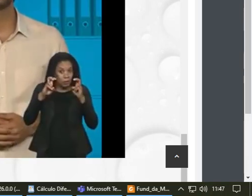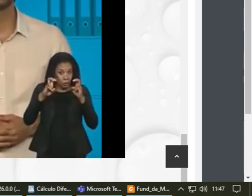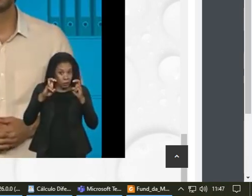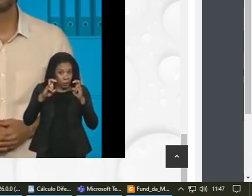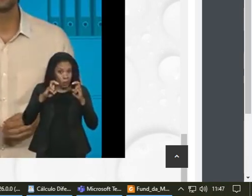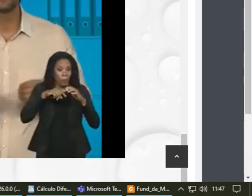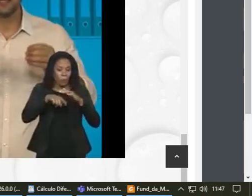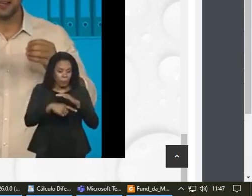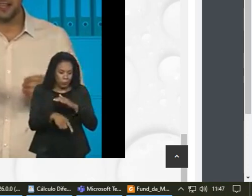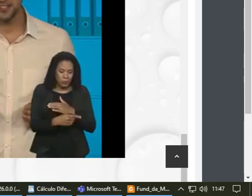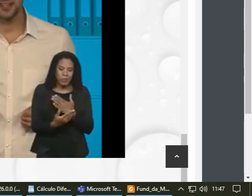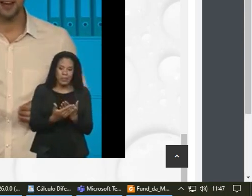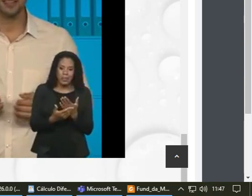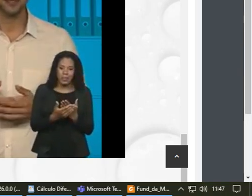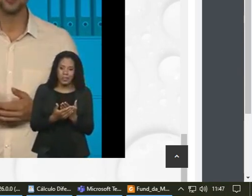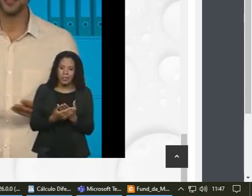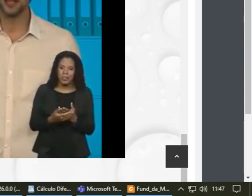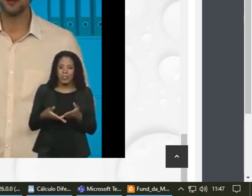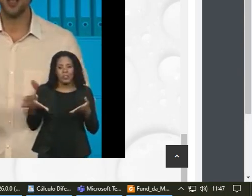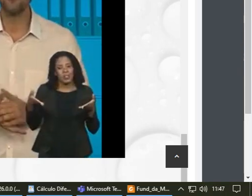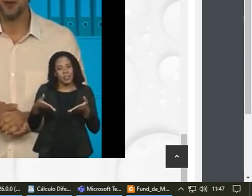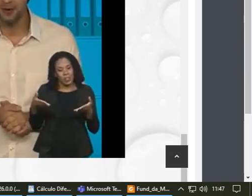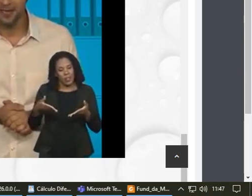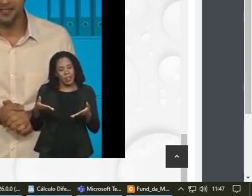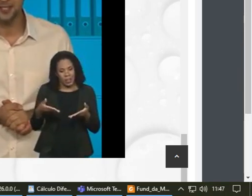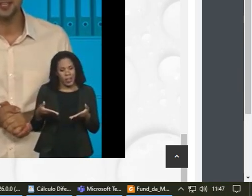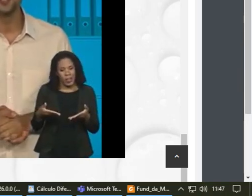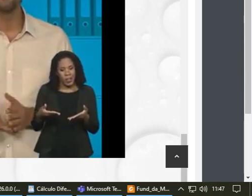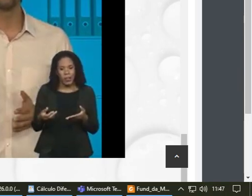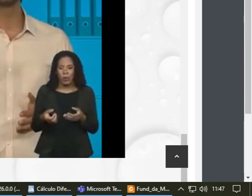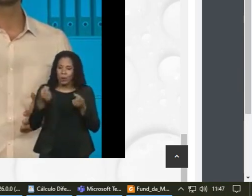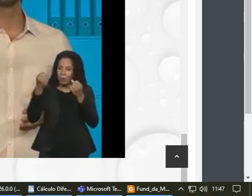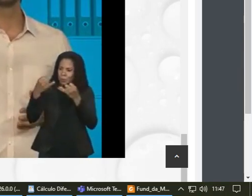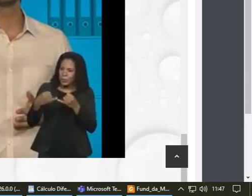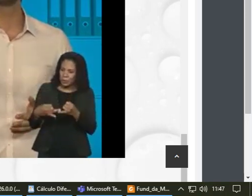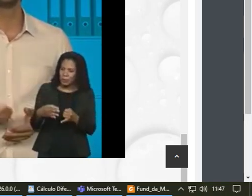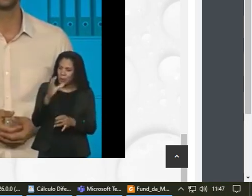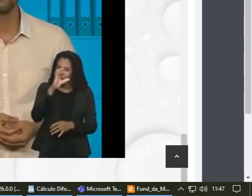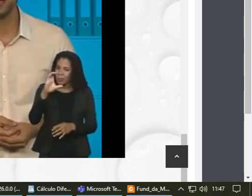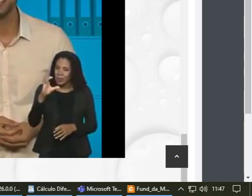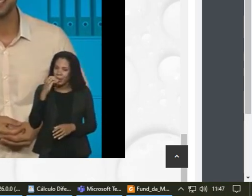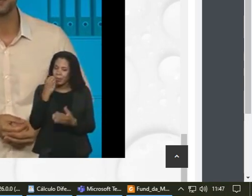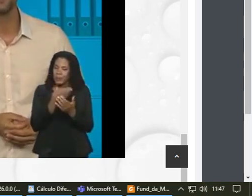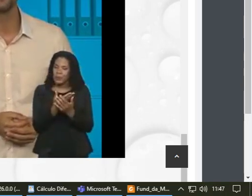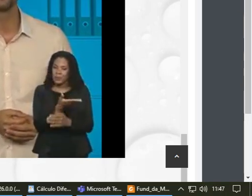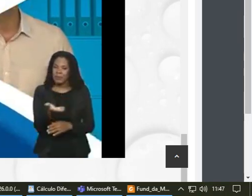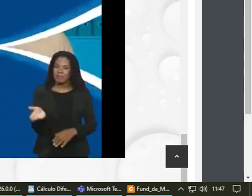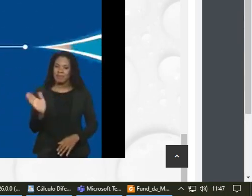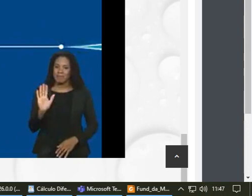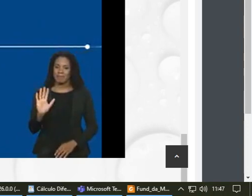aqui para apresentar uma excelente análise do terreno ao meu cliente. Bons estudos e até mais!